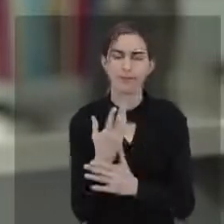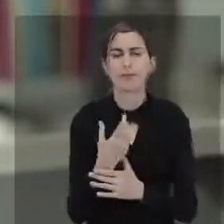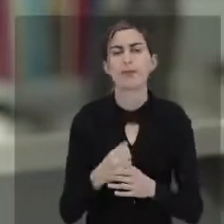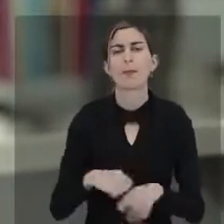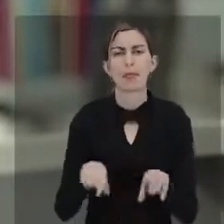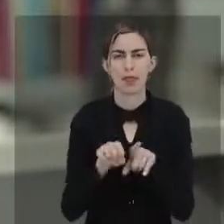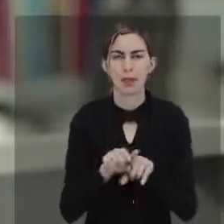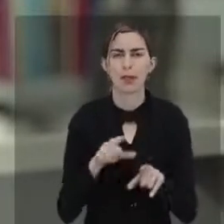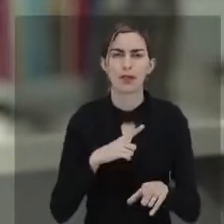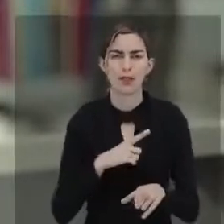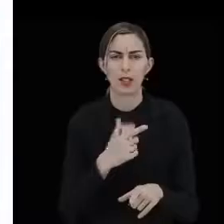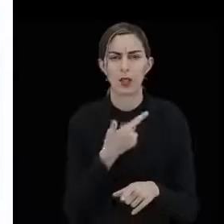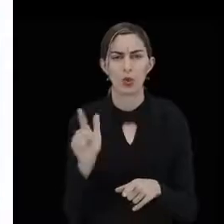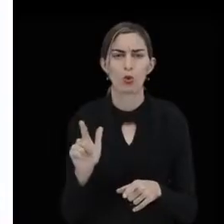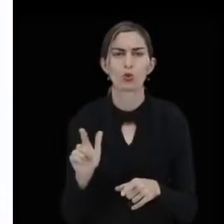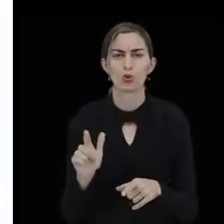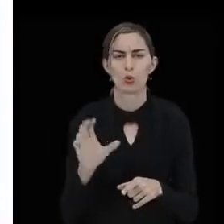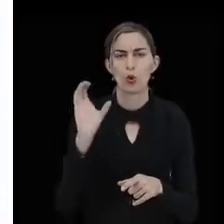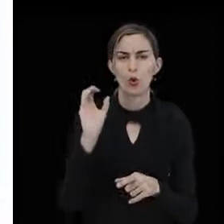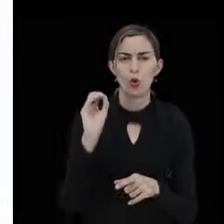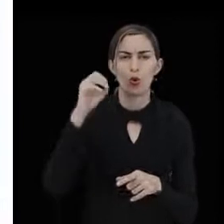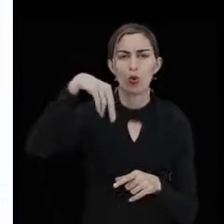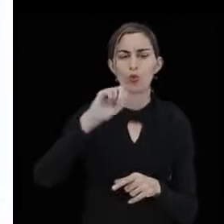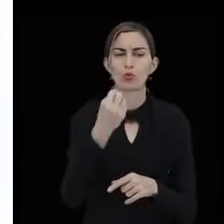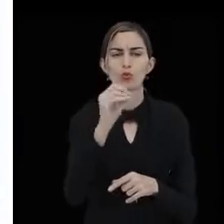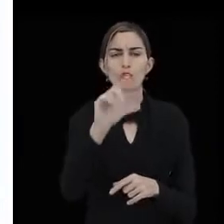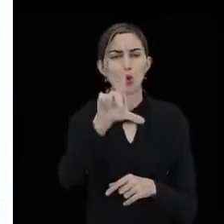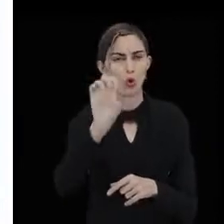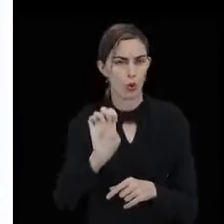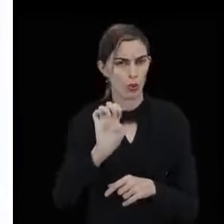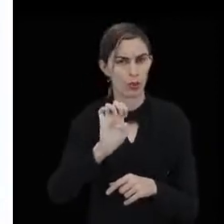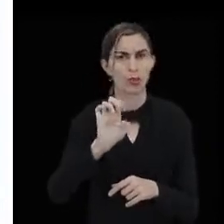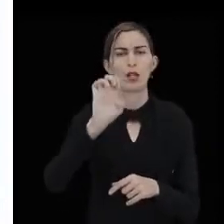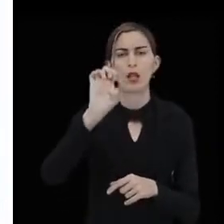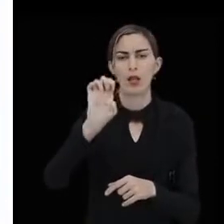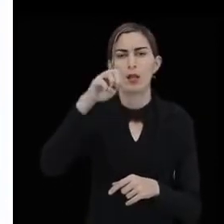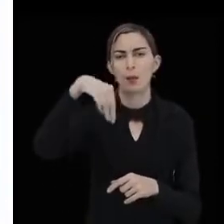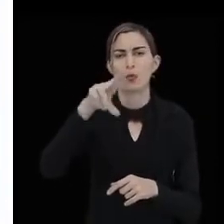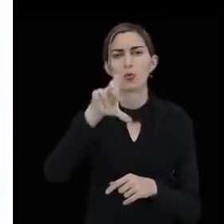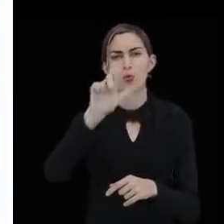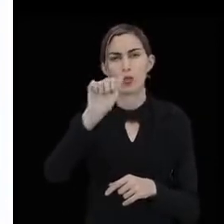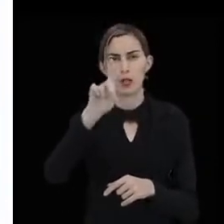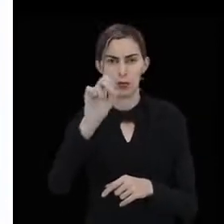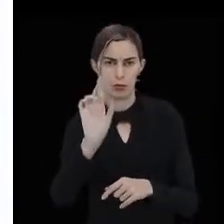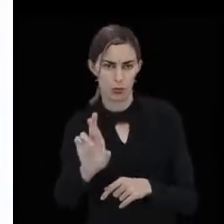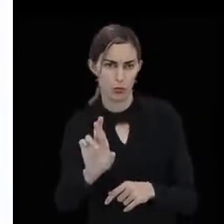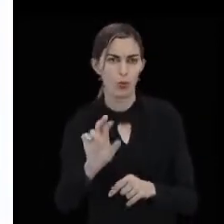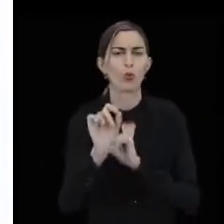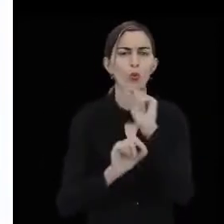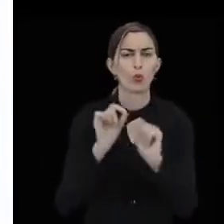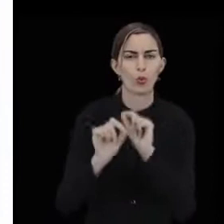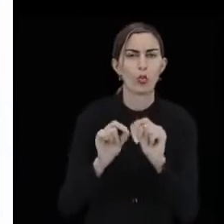existe a opção do console e do emulador. Então, através do console e do emulador, você pode inserir comandos de